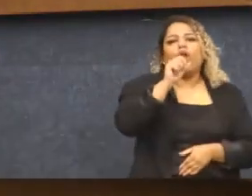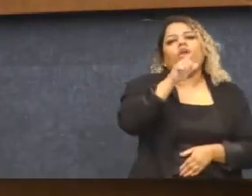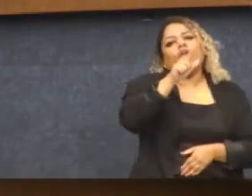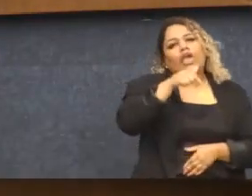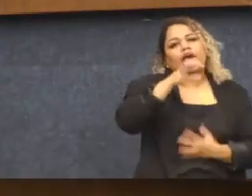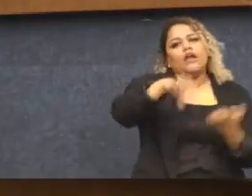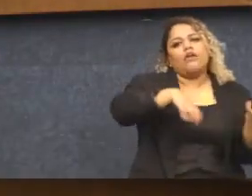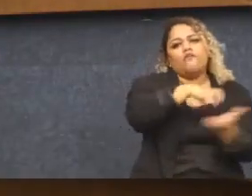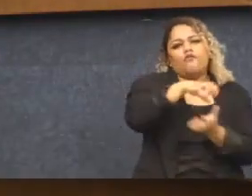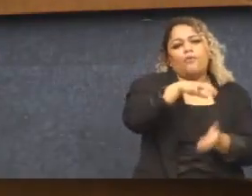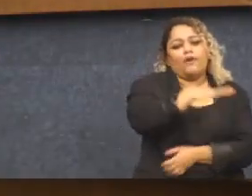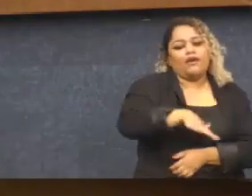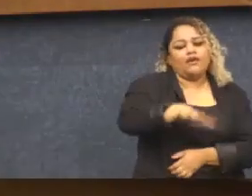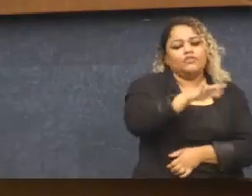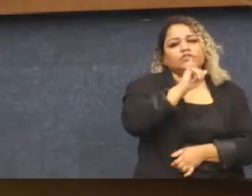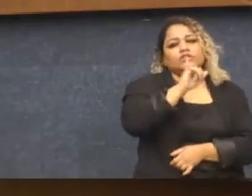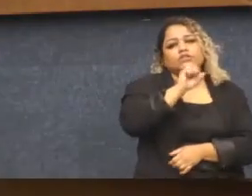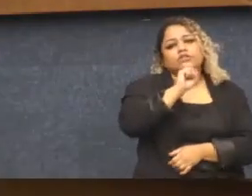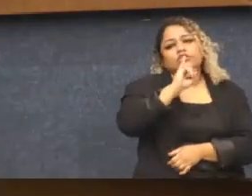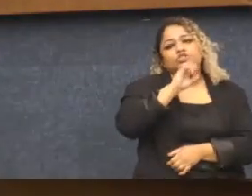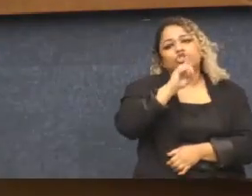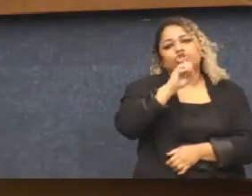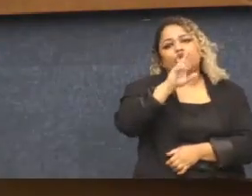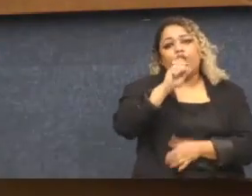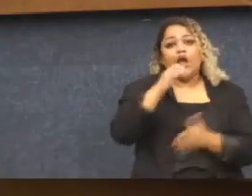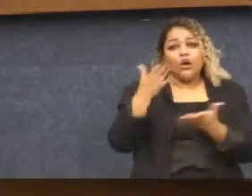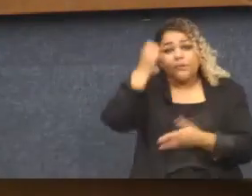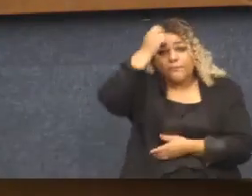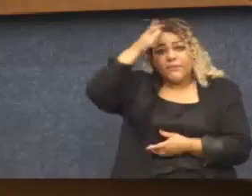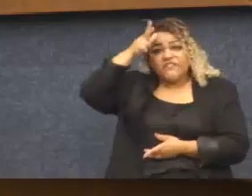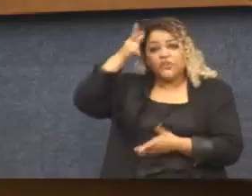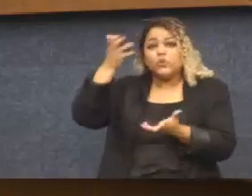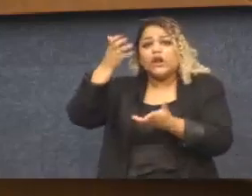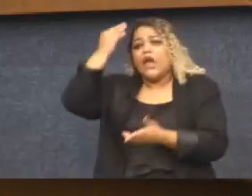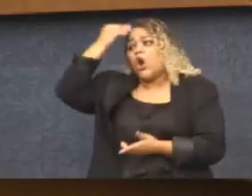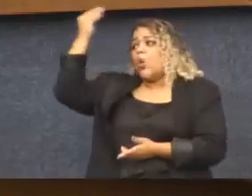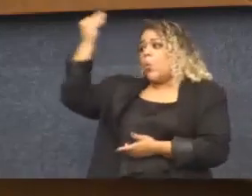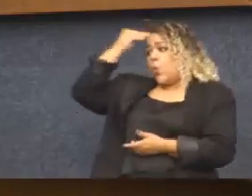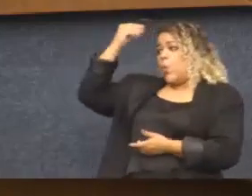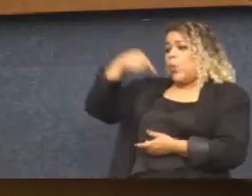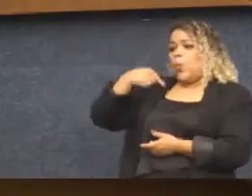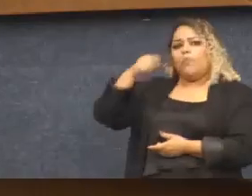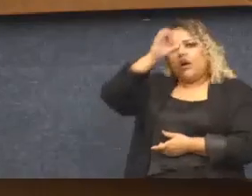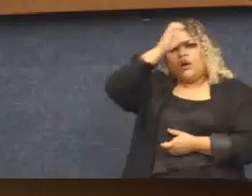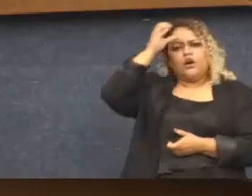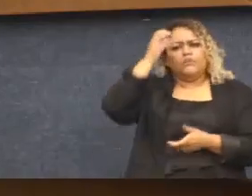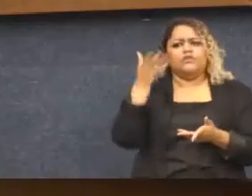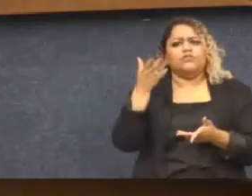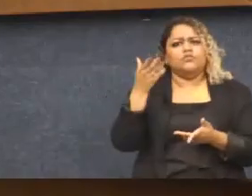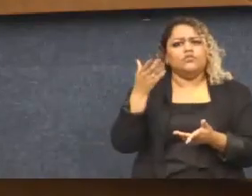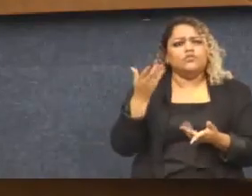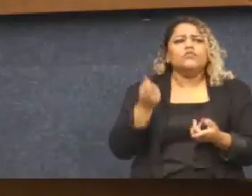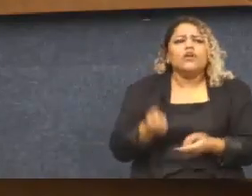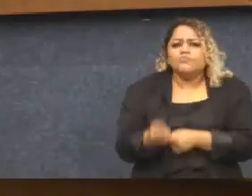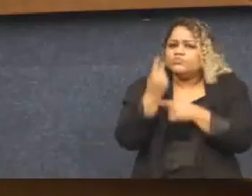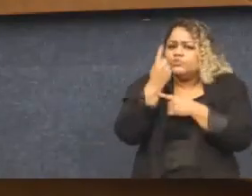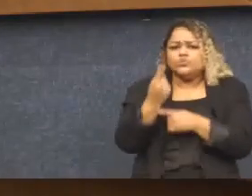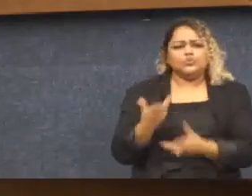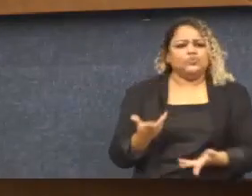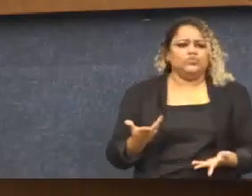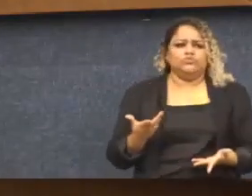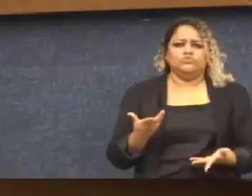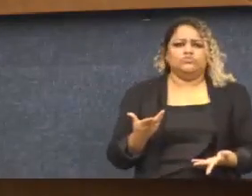Isidora. Agora a prefeitura quer pôr a culpa em quem? Na Câmara de Vereadores. É um absurdo isso. Acho